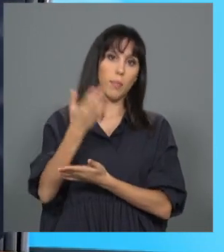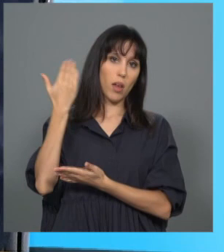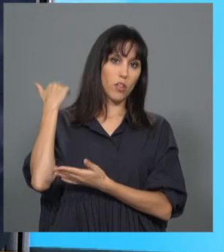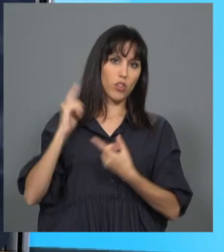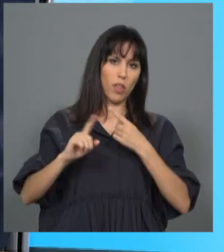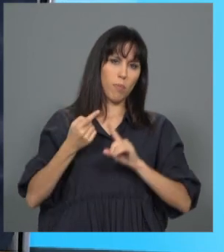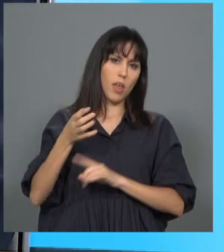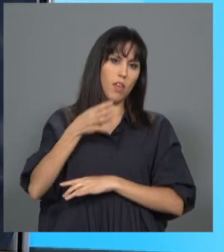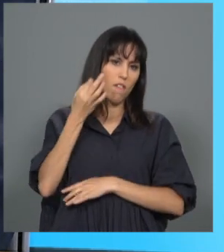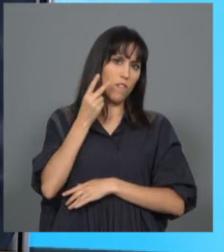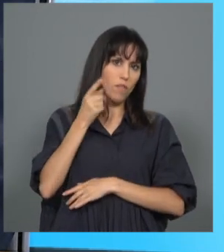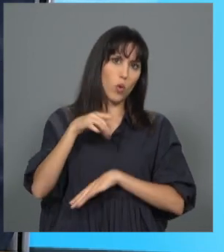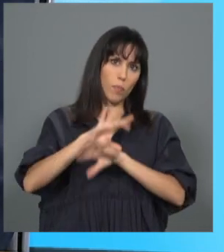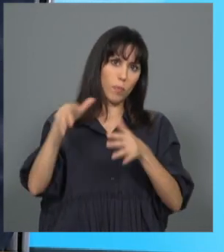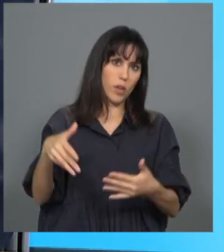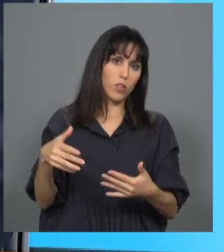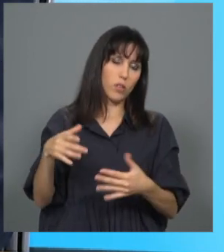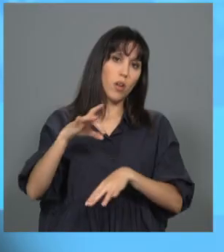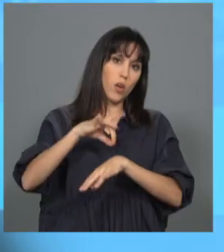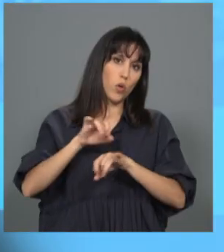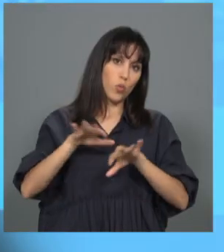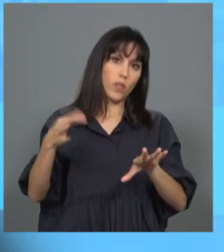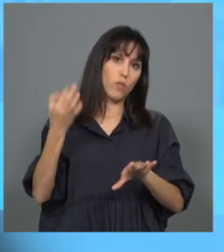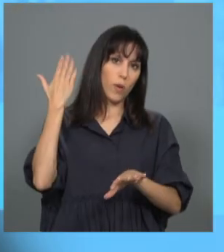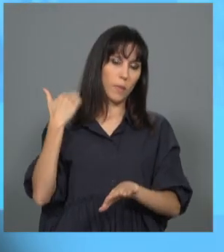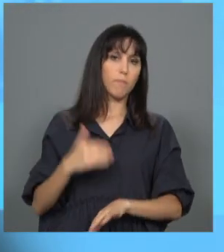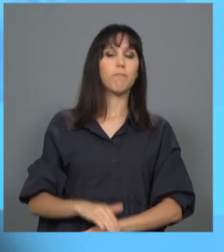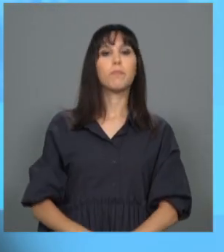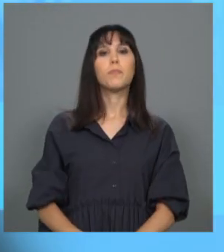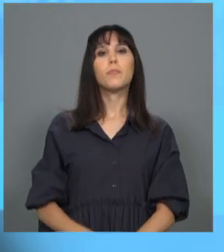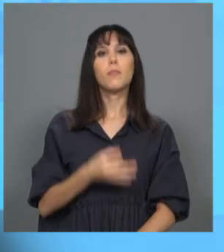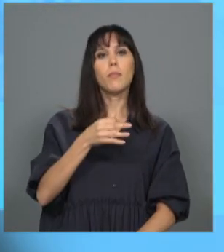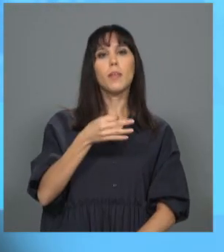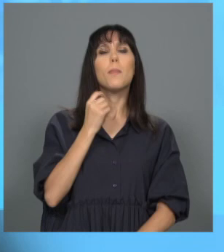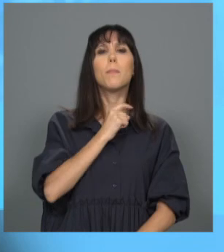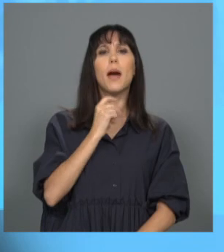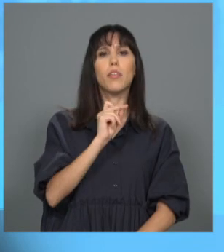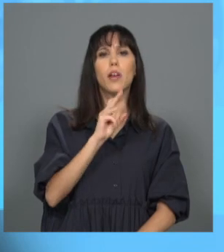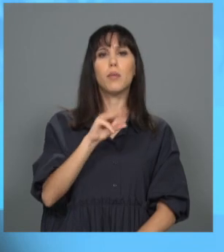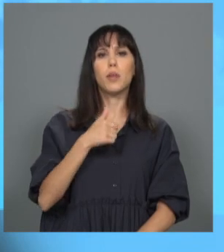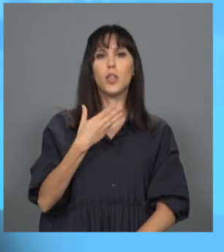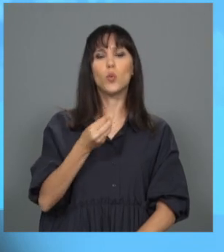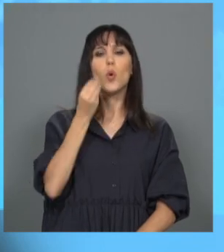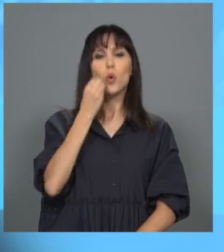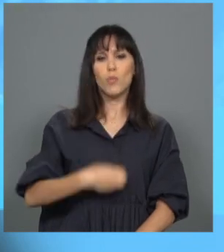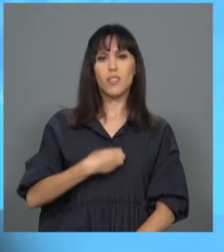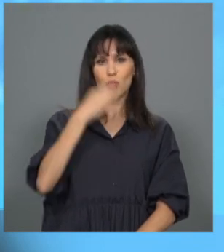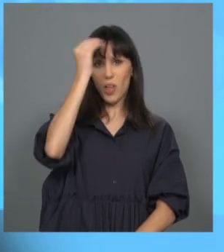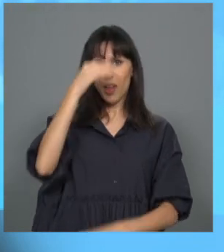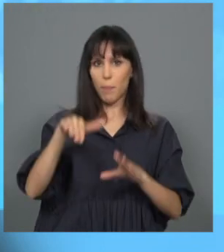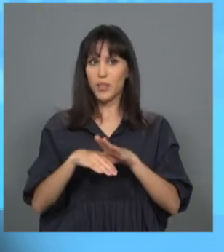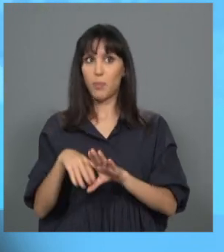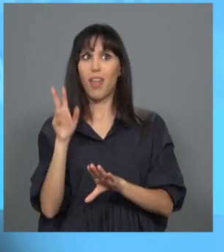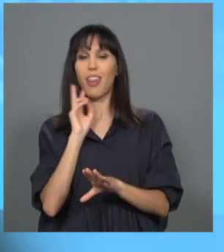eles viviam a peste. Padre Armindo Vaz, o que significou para si estar nesta aldeia a participar e a